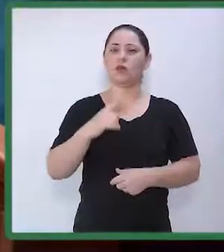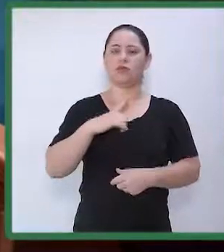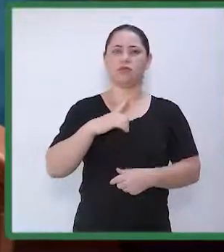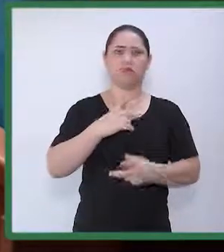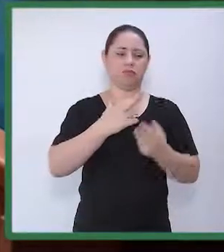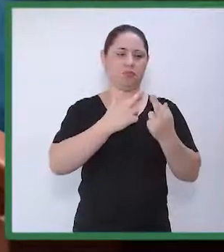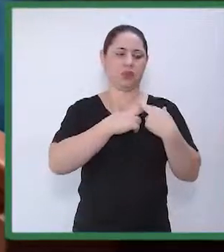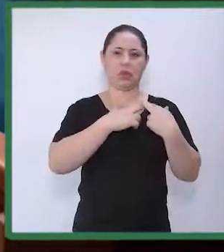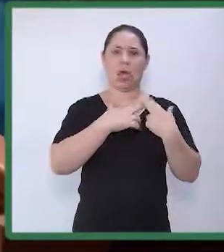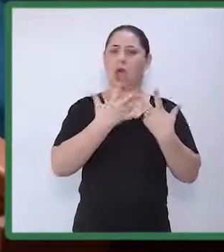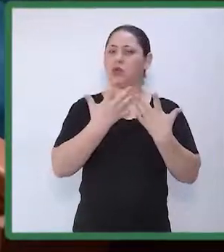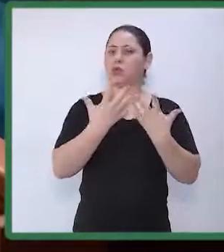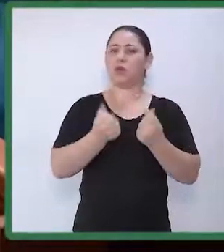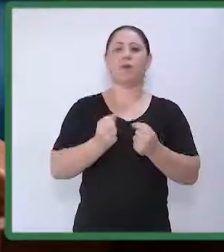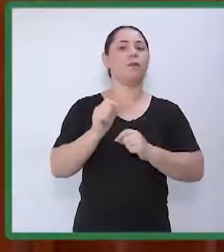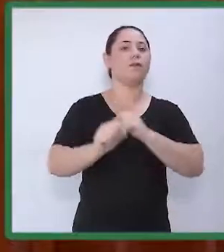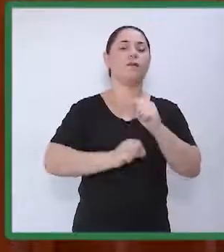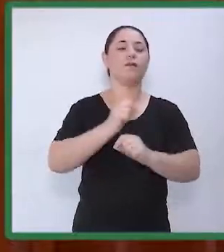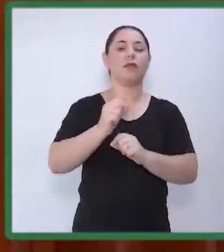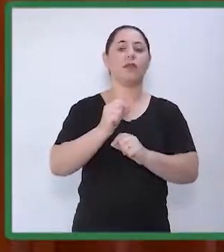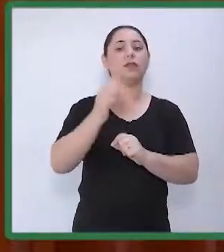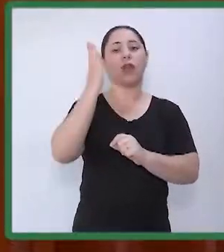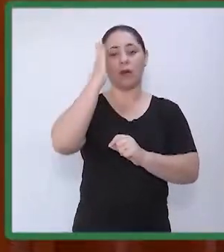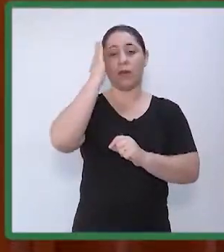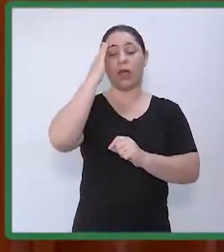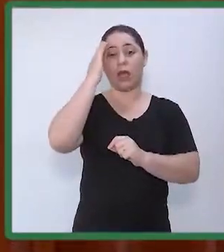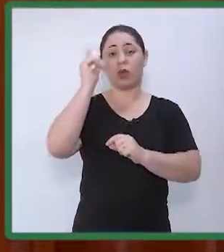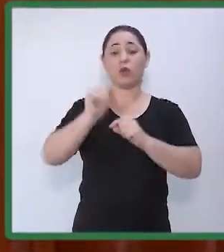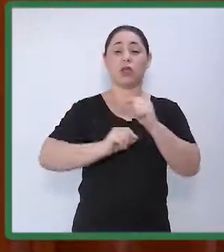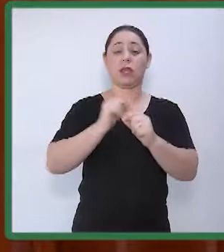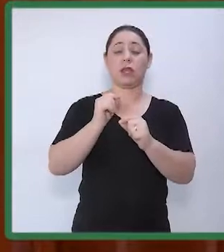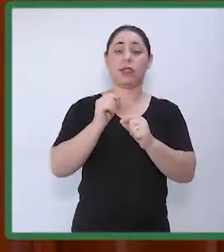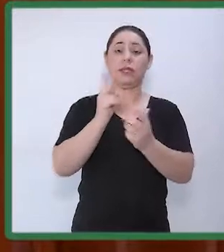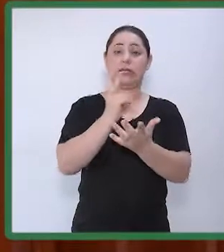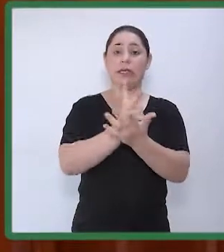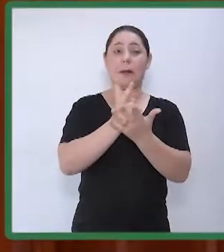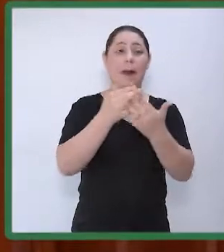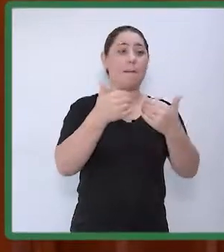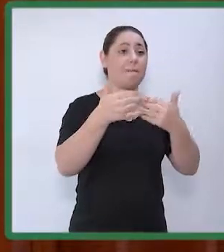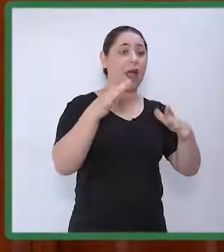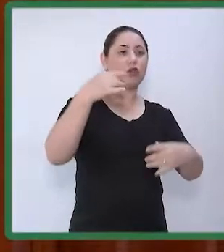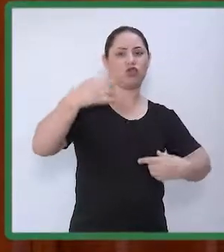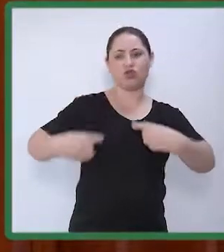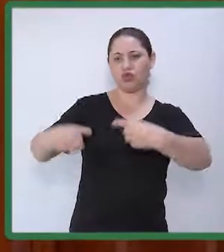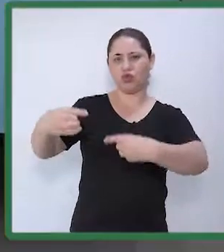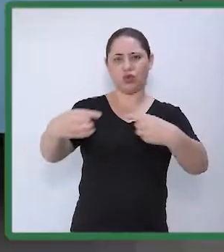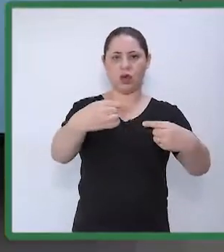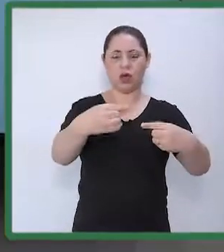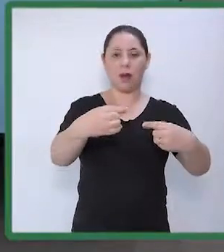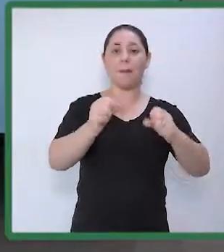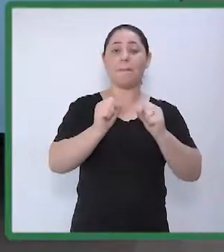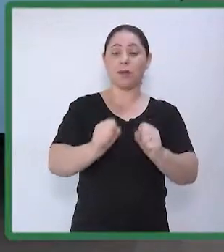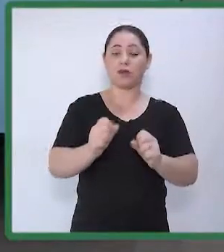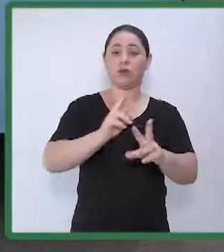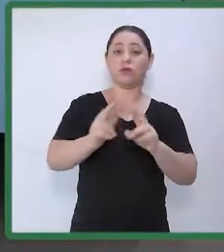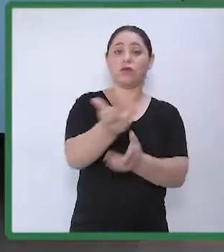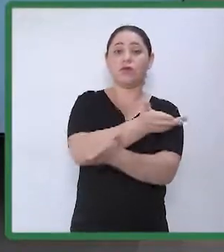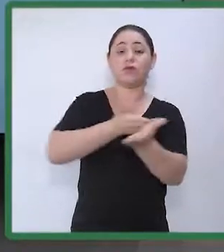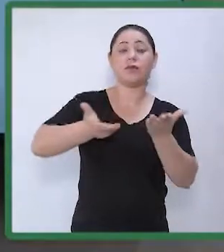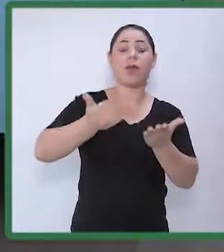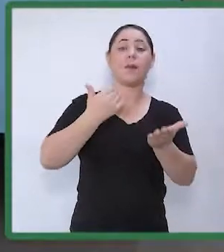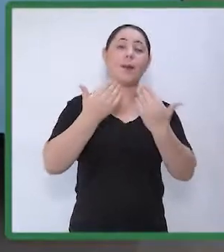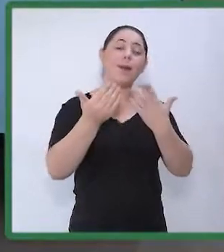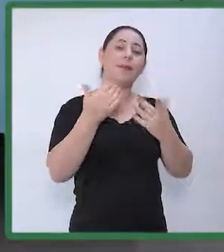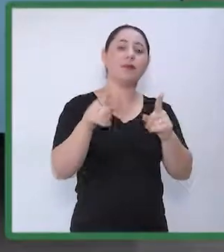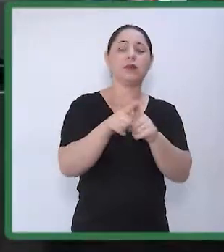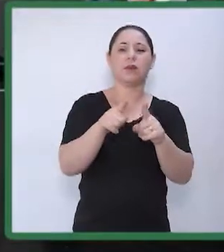assumo isso com muita responsabilidade, sabendo de estar sempre aberta ao diálogo, de poder conversar,